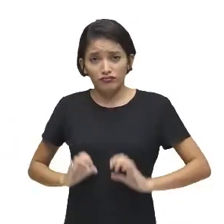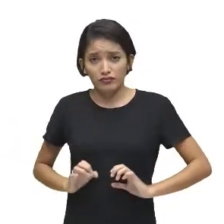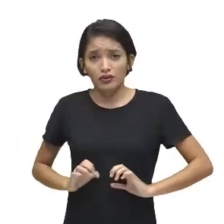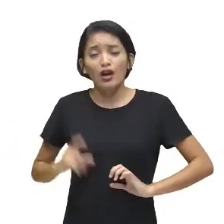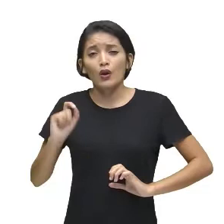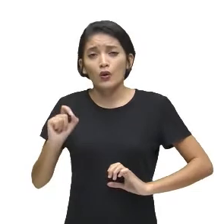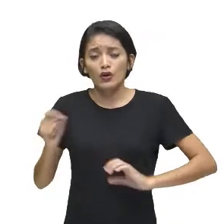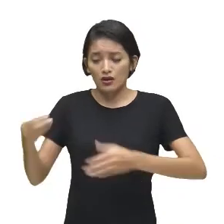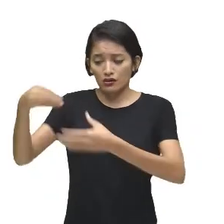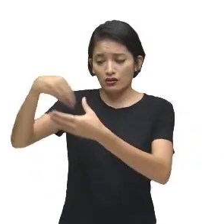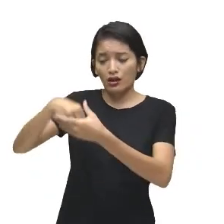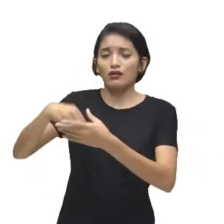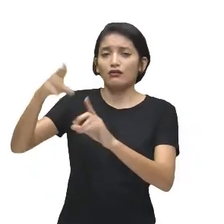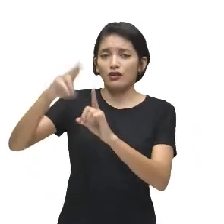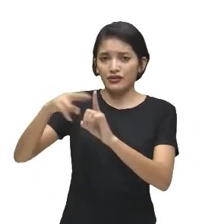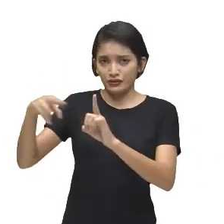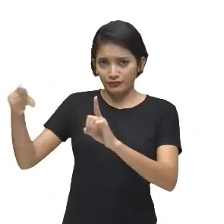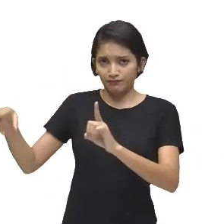parte de todas as religiões,